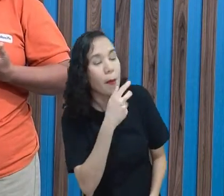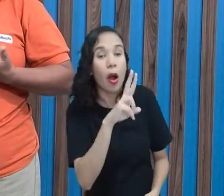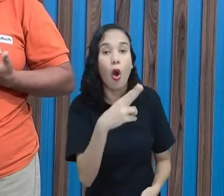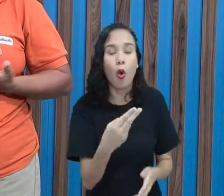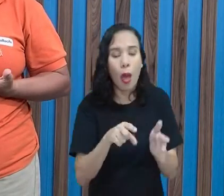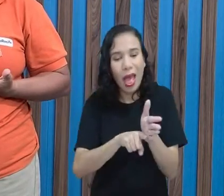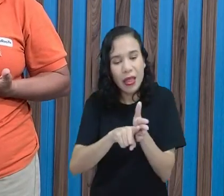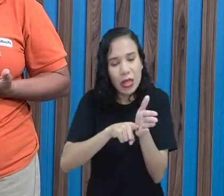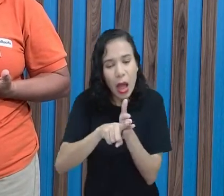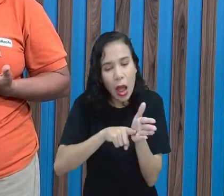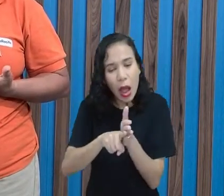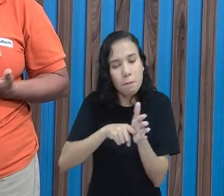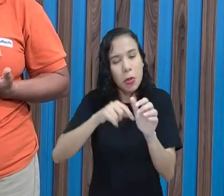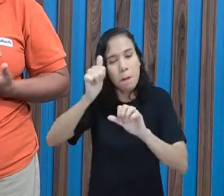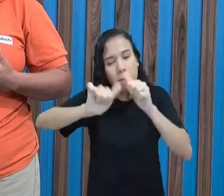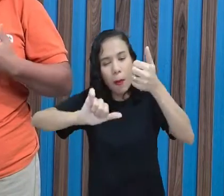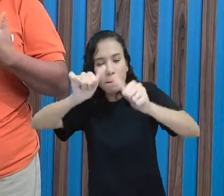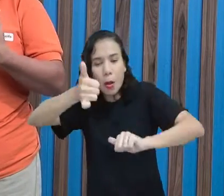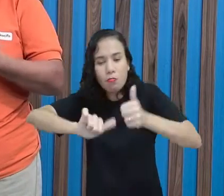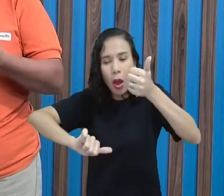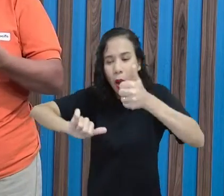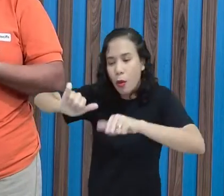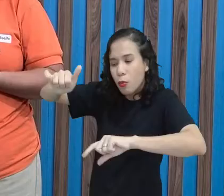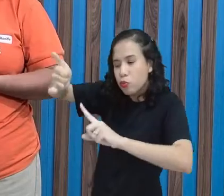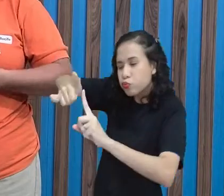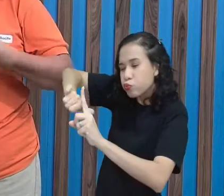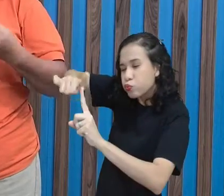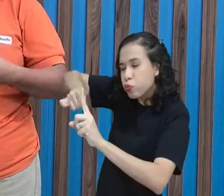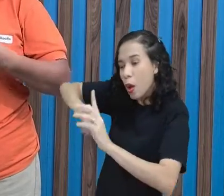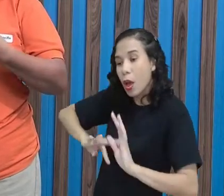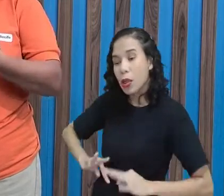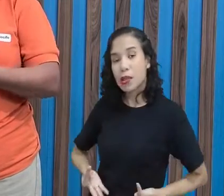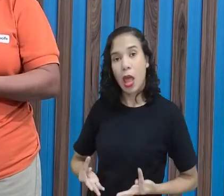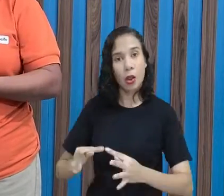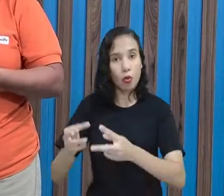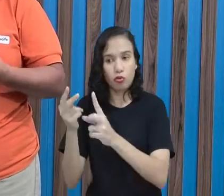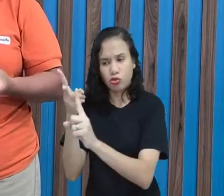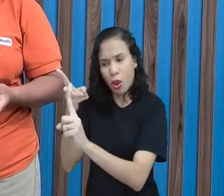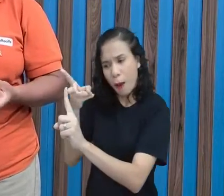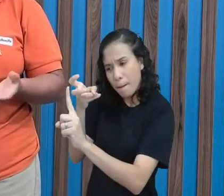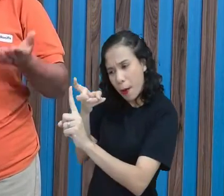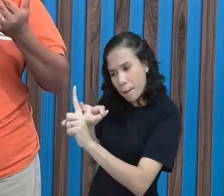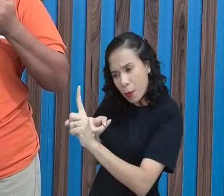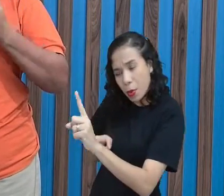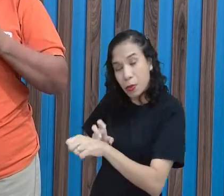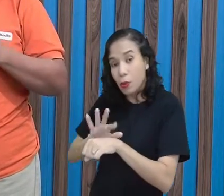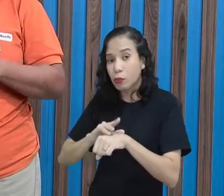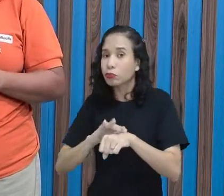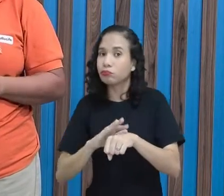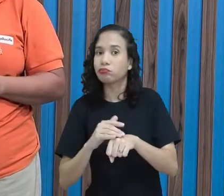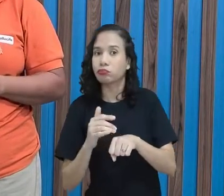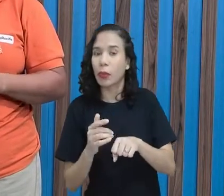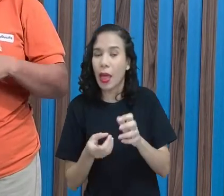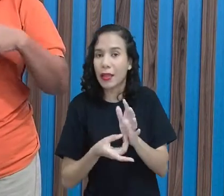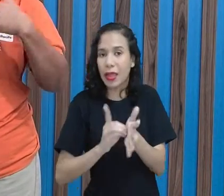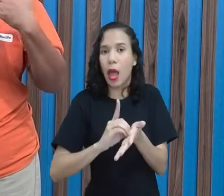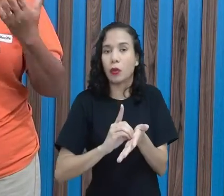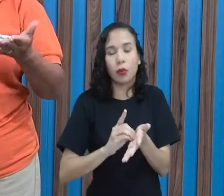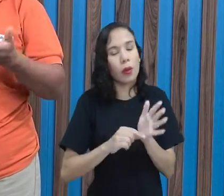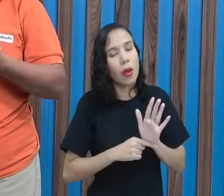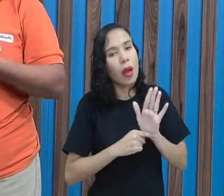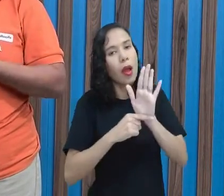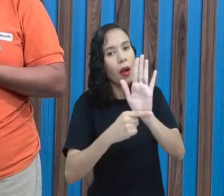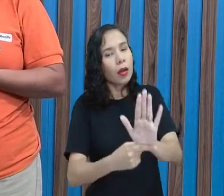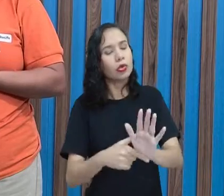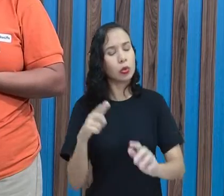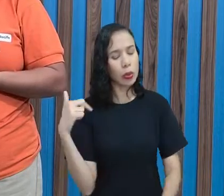as tecnologias avançadas que fazem os diagnósticos precoces das doenças, ajudam a